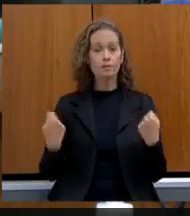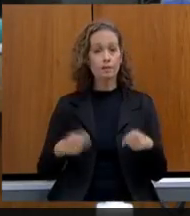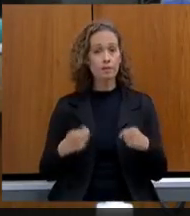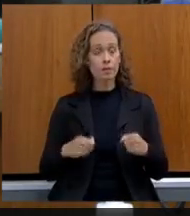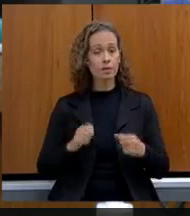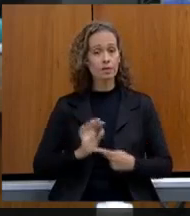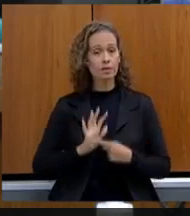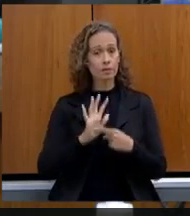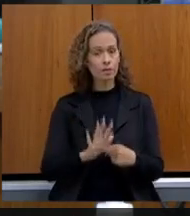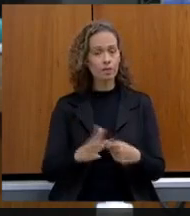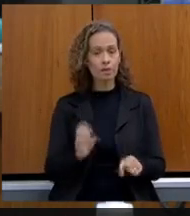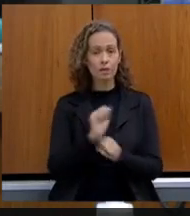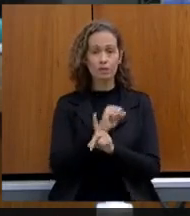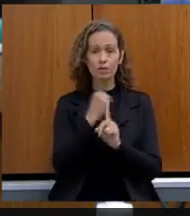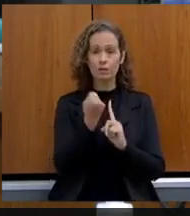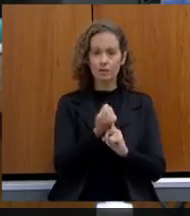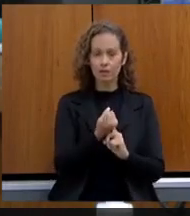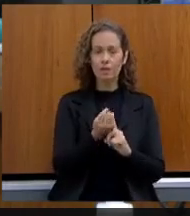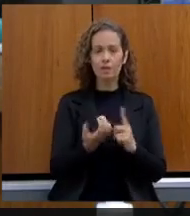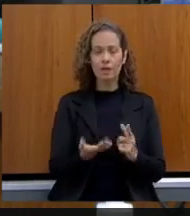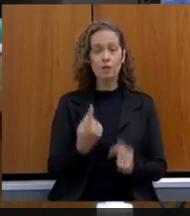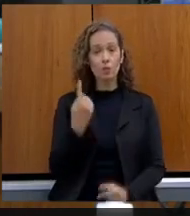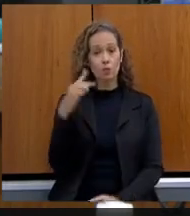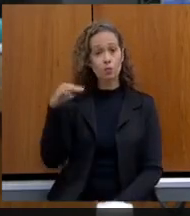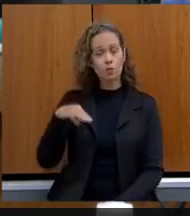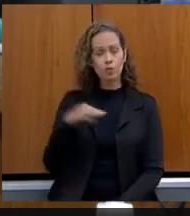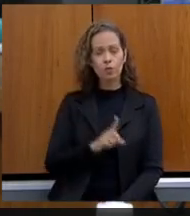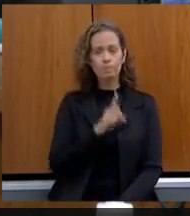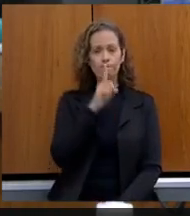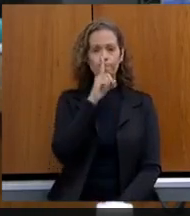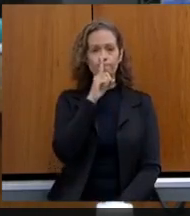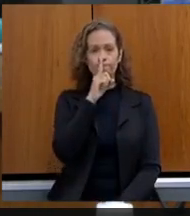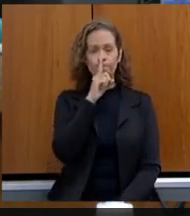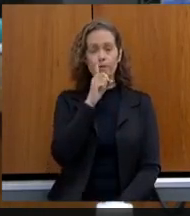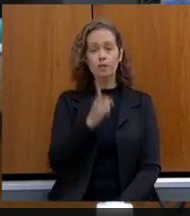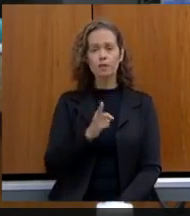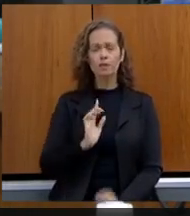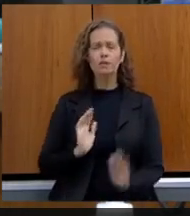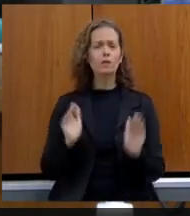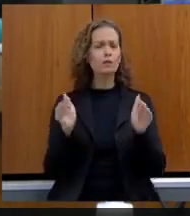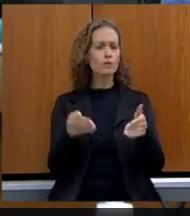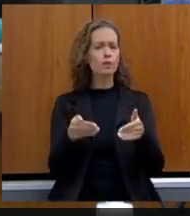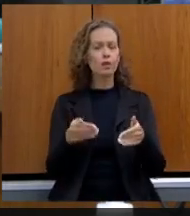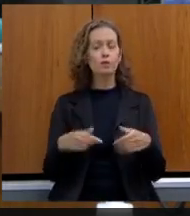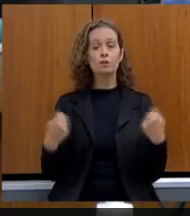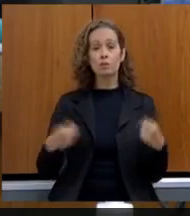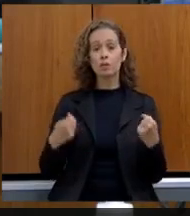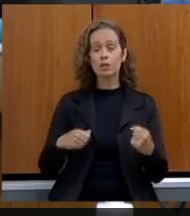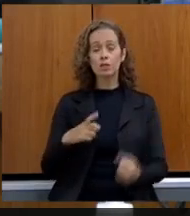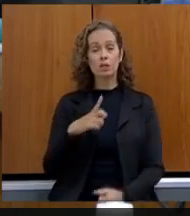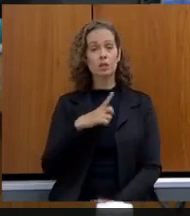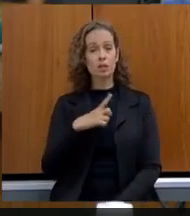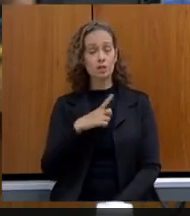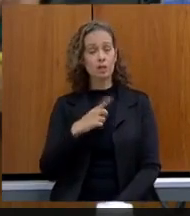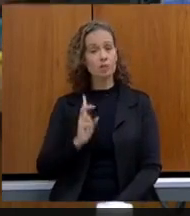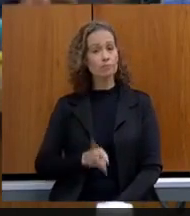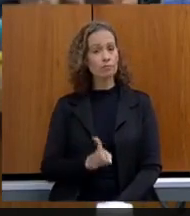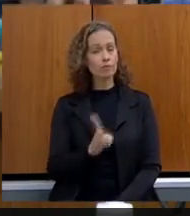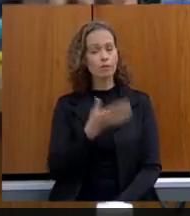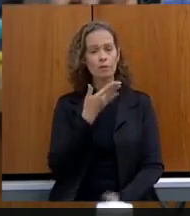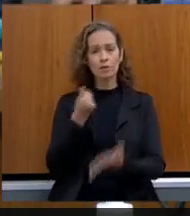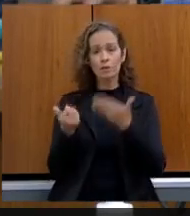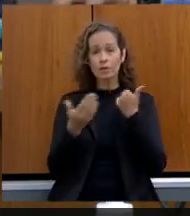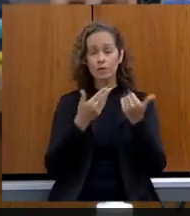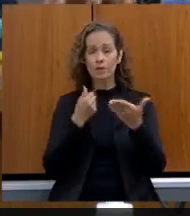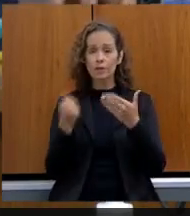deve a a sociedade esse um minuto de silêncio e o foco que é preciso ter uma vez mais na